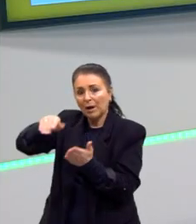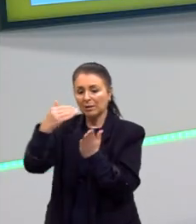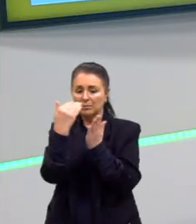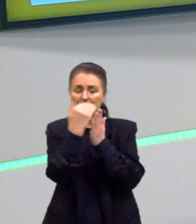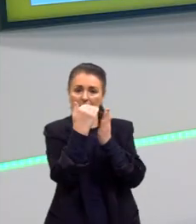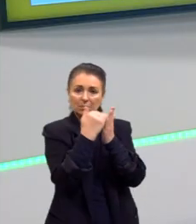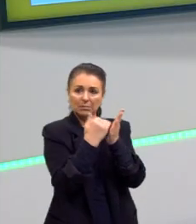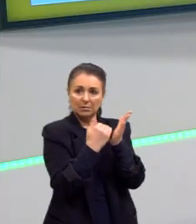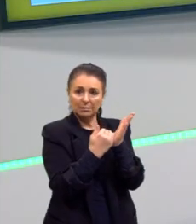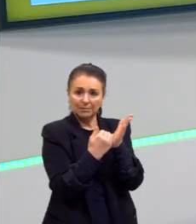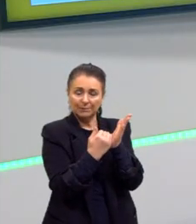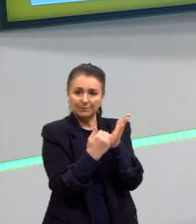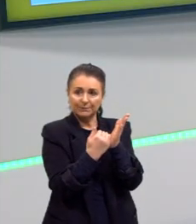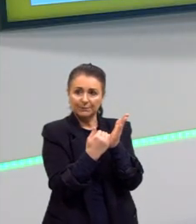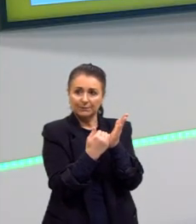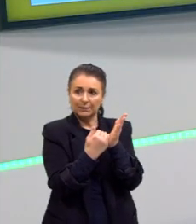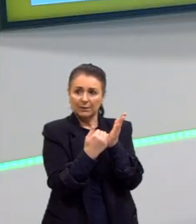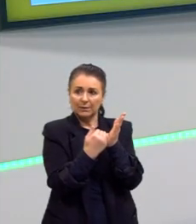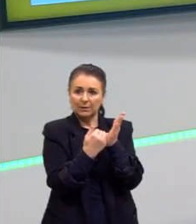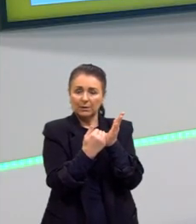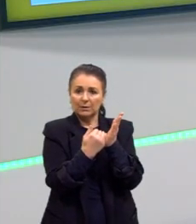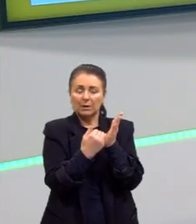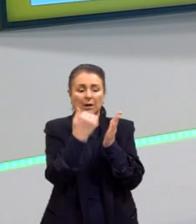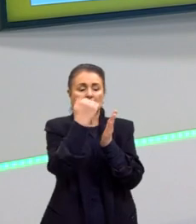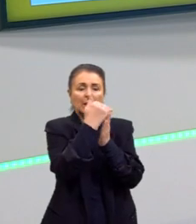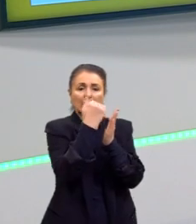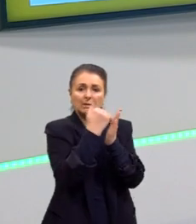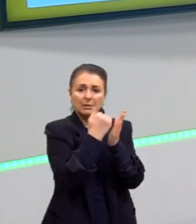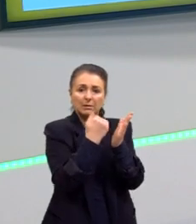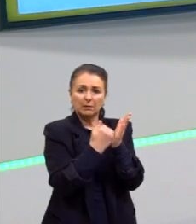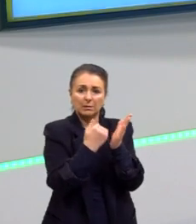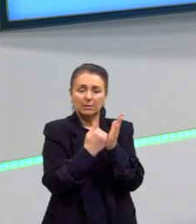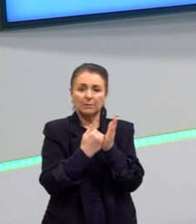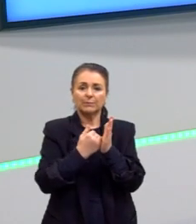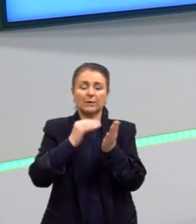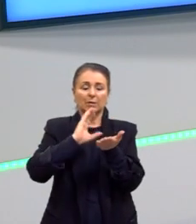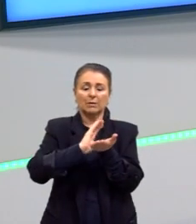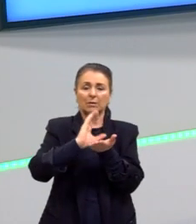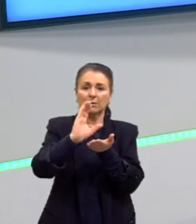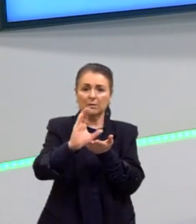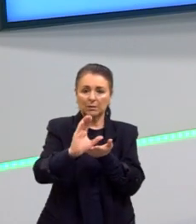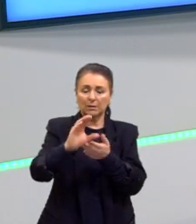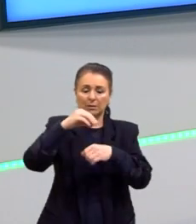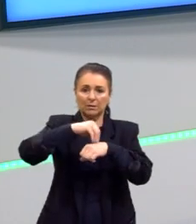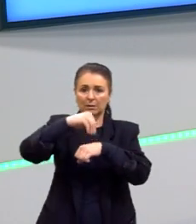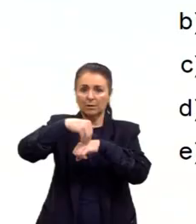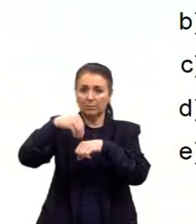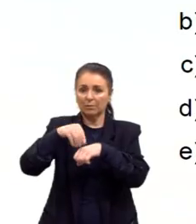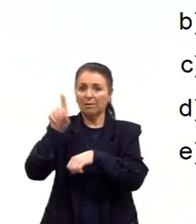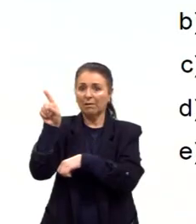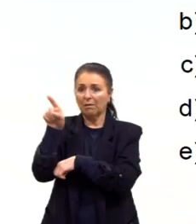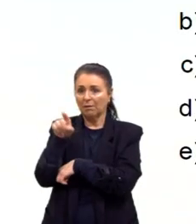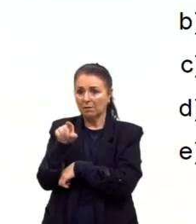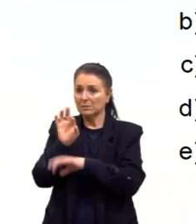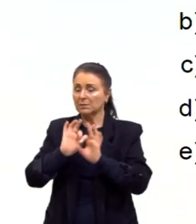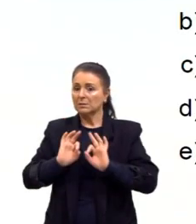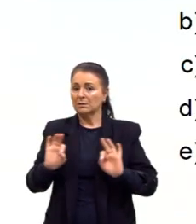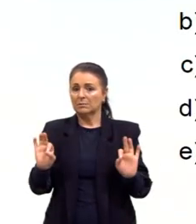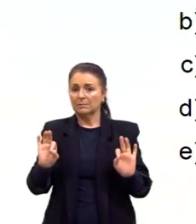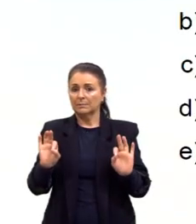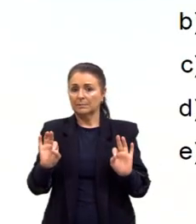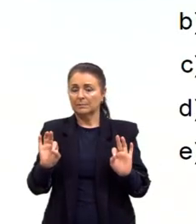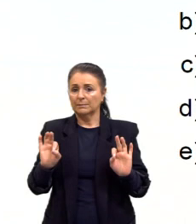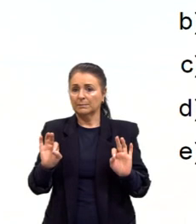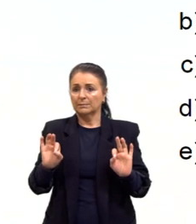dentro da classificação a classificação quanto a cadeia carbônica da molécula é simples assim tá